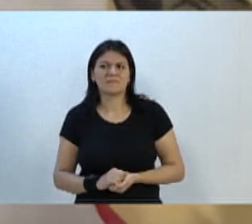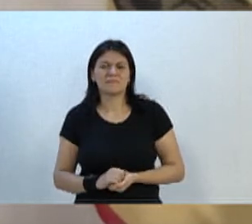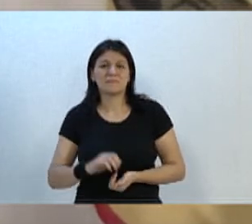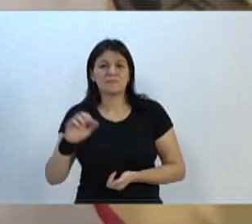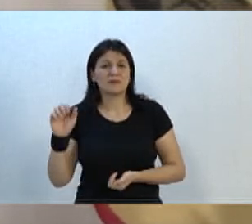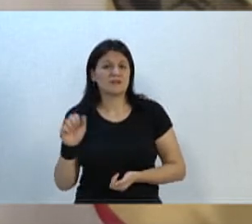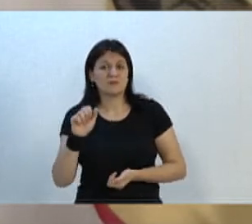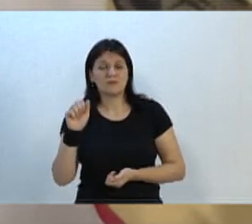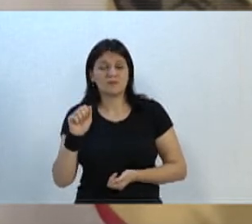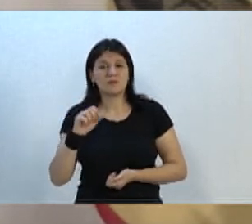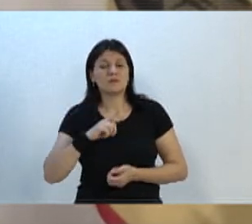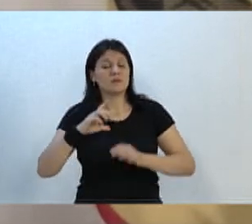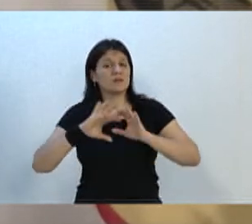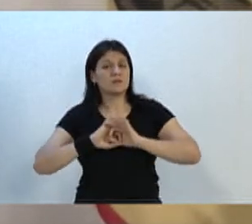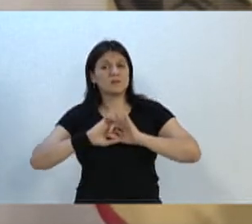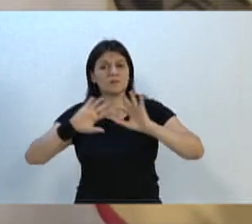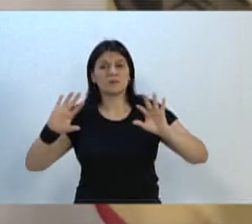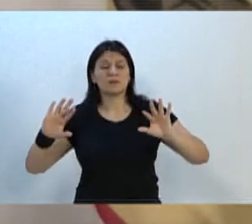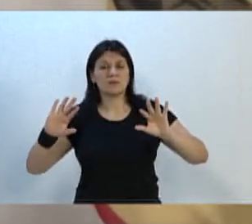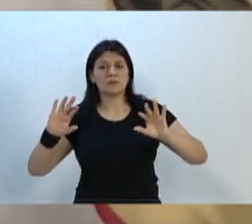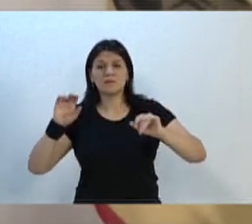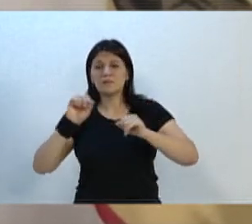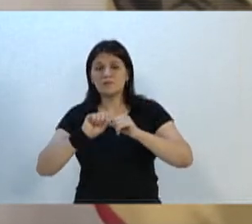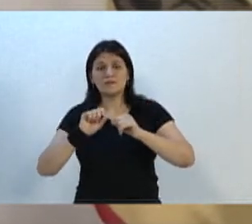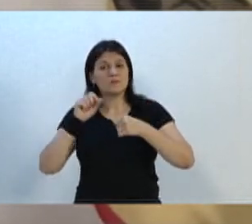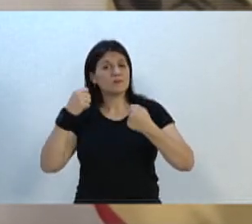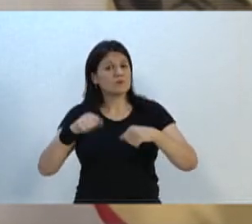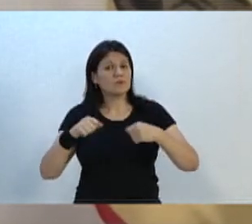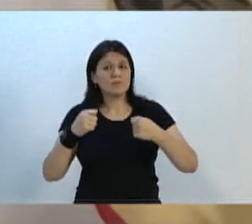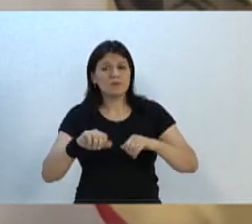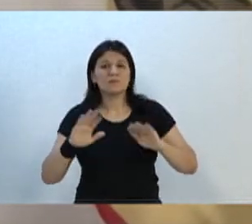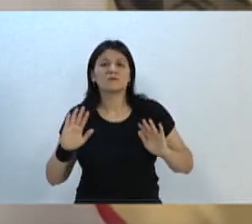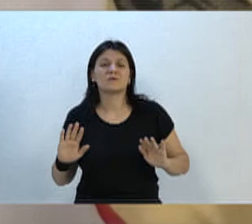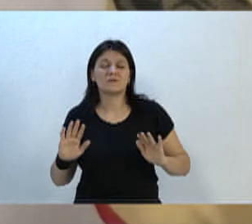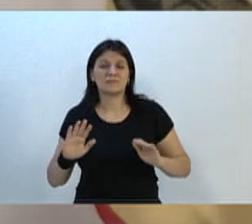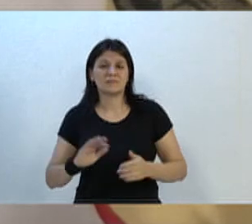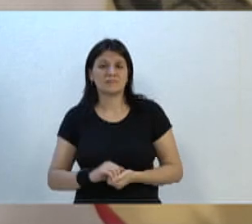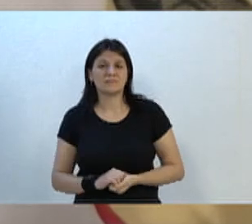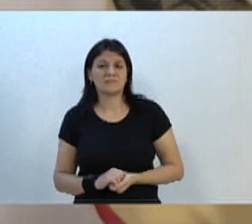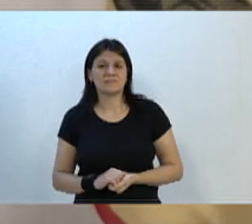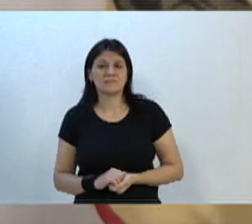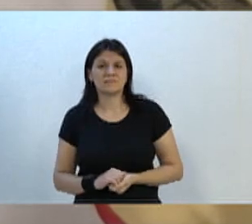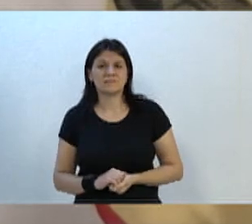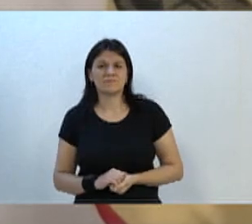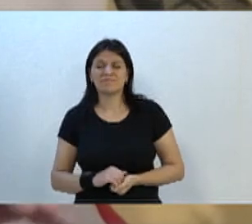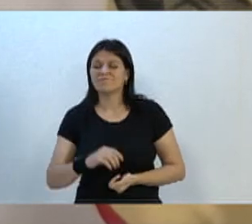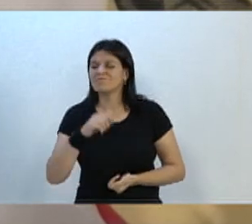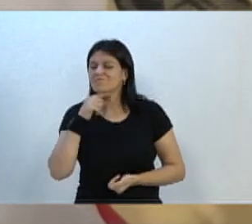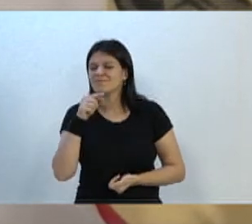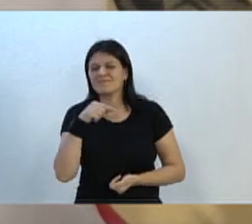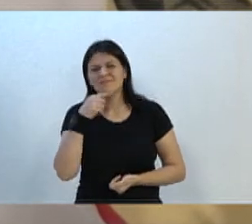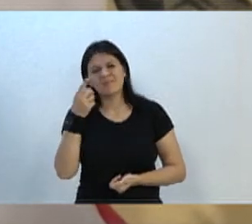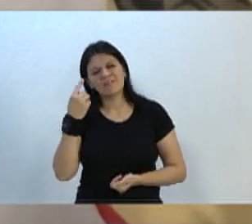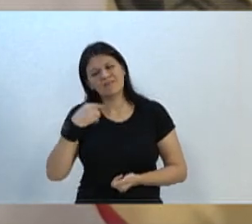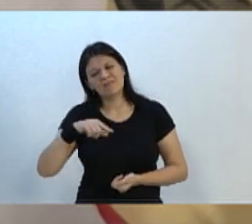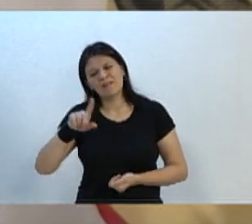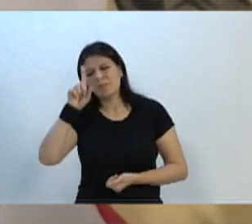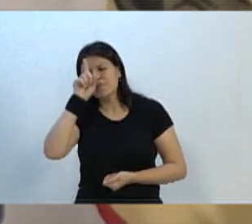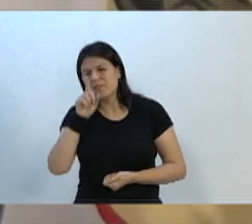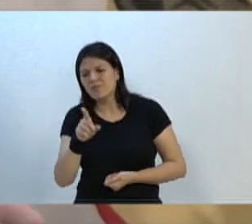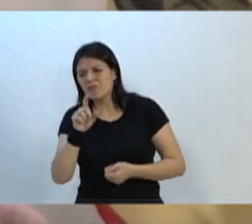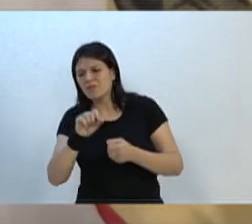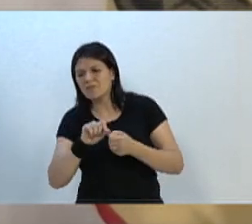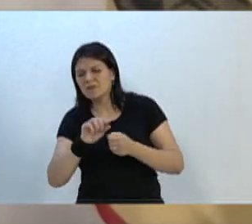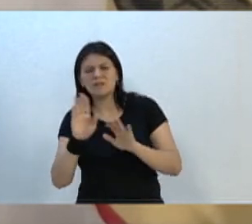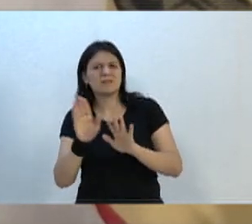Tem tomado a liberdade de fazer o que tem que ser feito ninguém vai lá dizer o que tem que ser feito ou não para